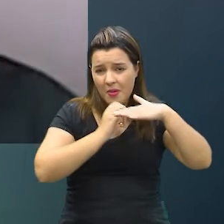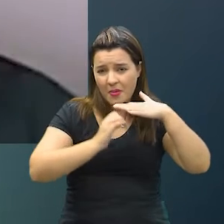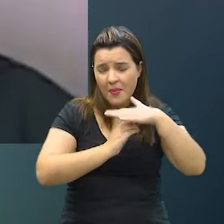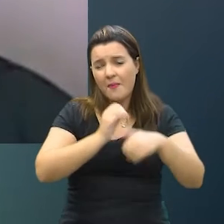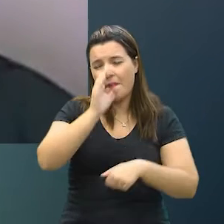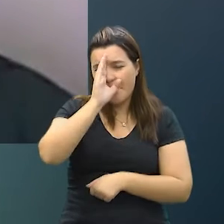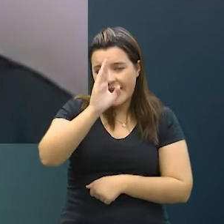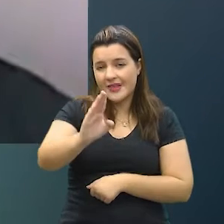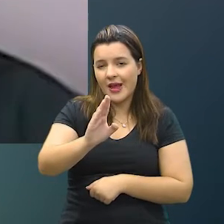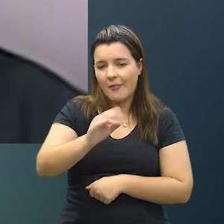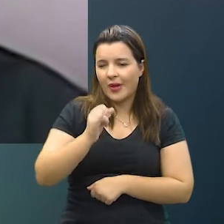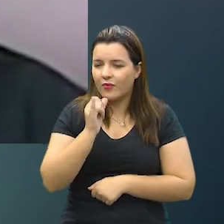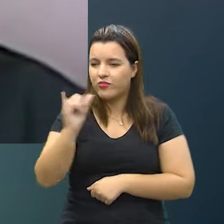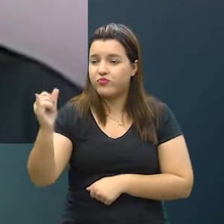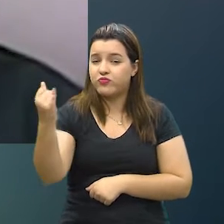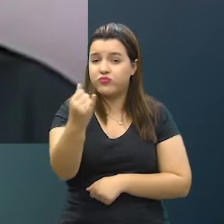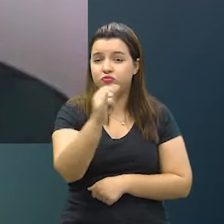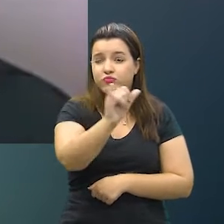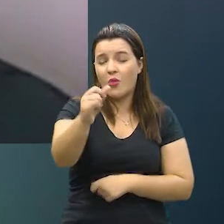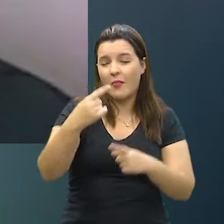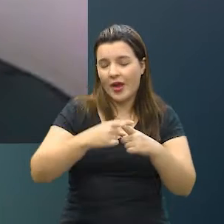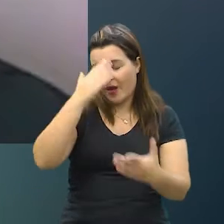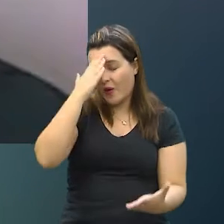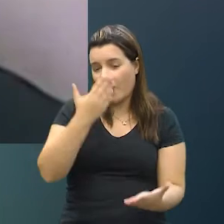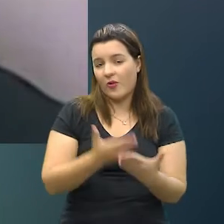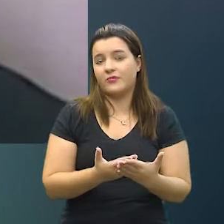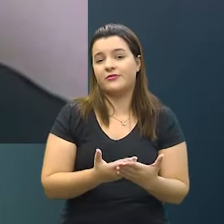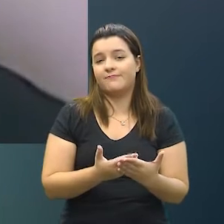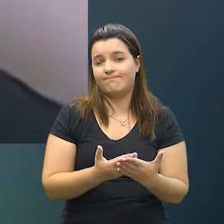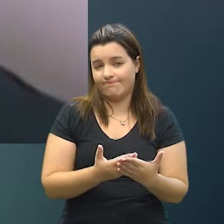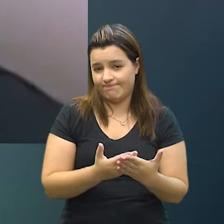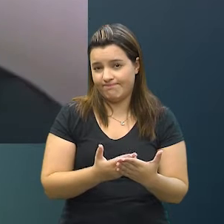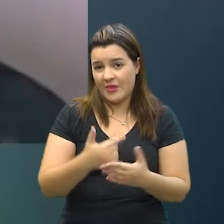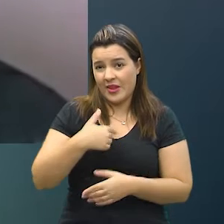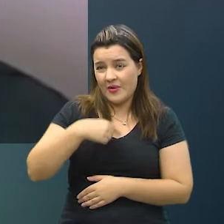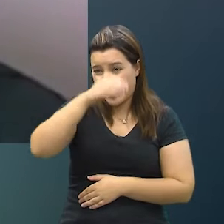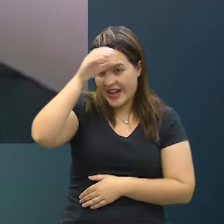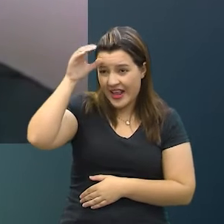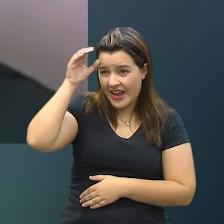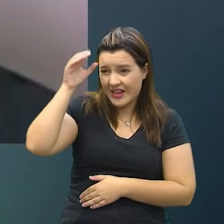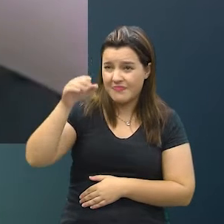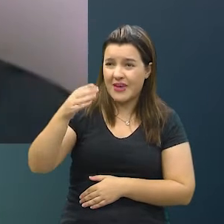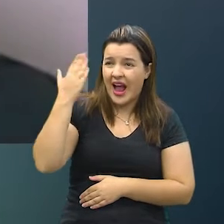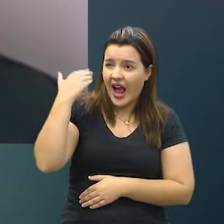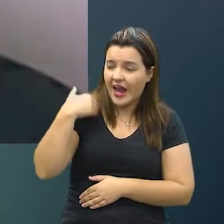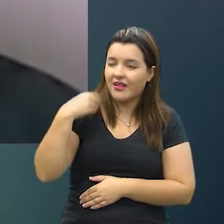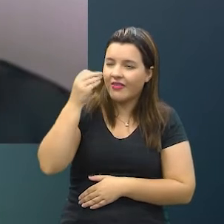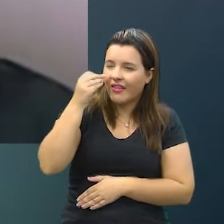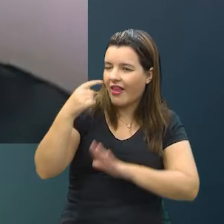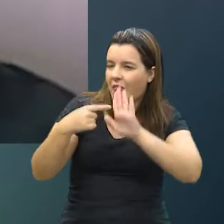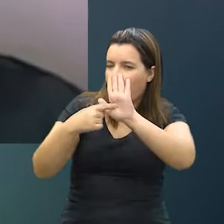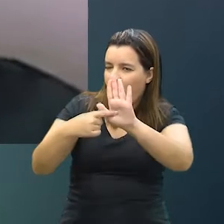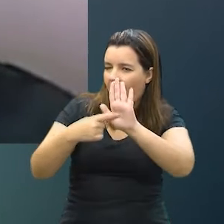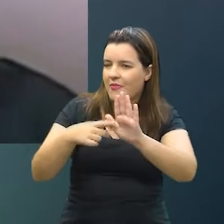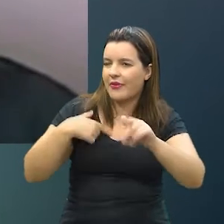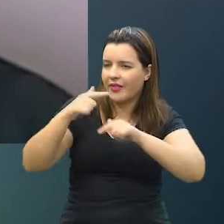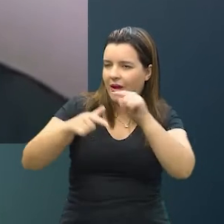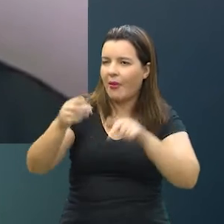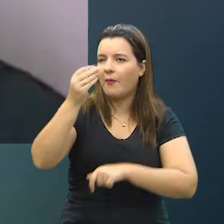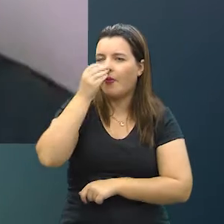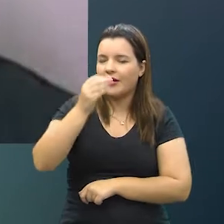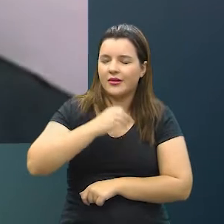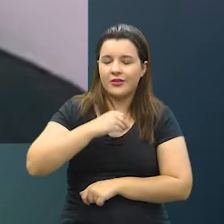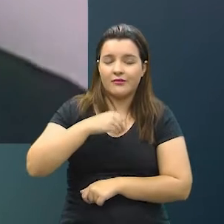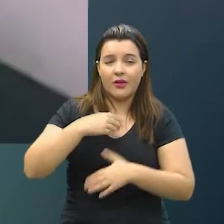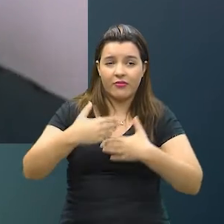é feito por indicação. Hoje eu tenho clientes que eu conversei no passado que nem me responderam, não me deu atenção.